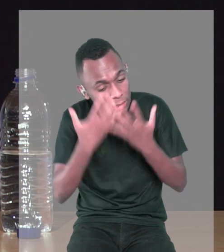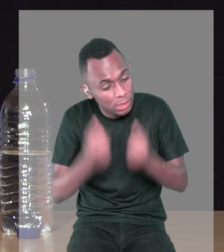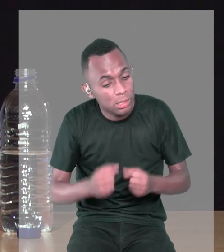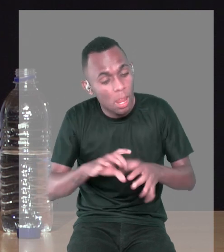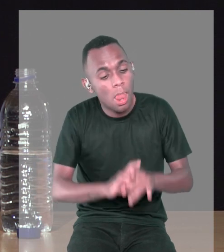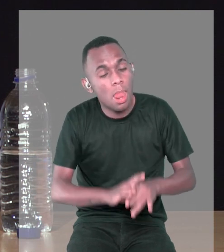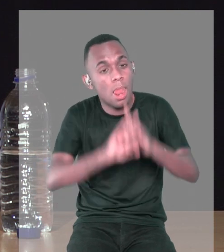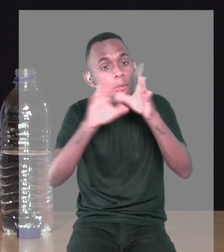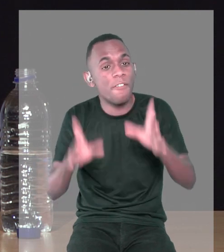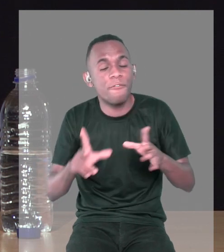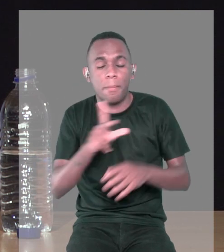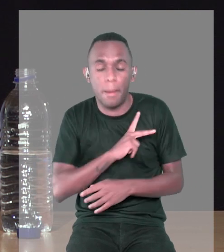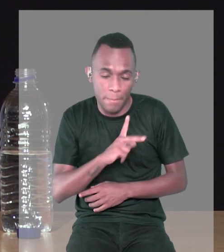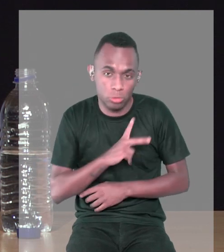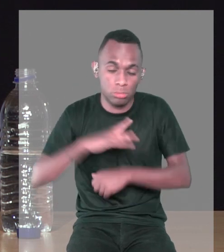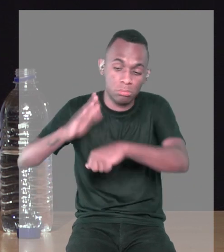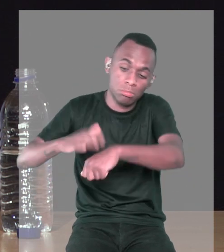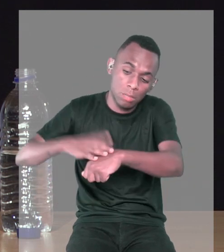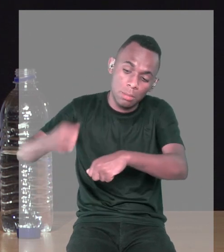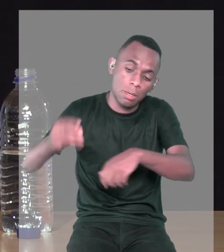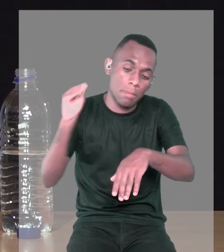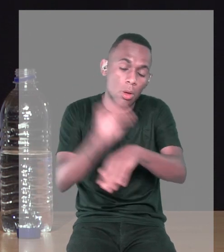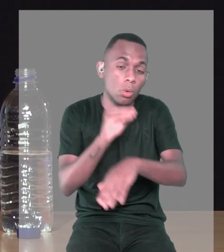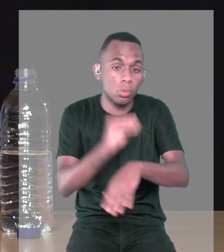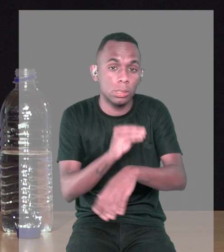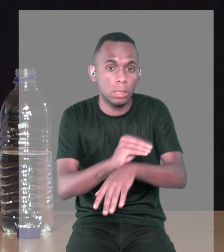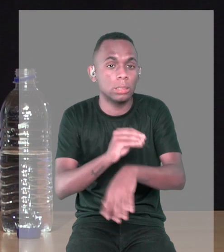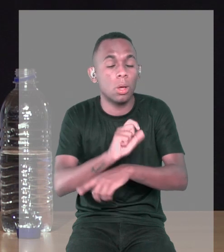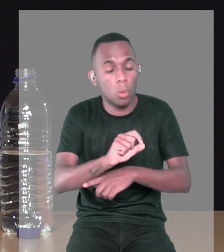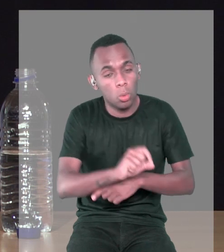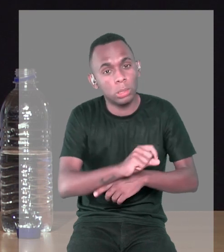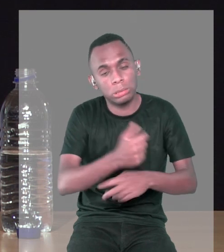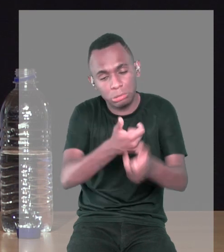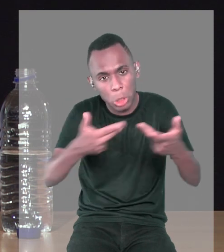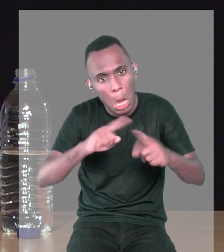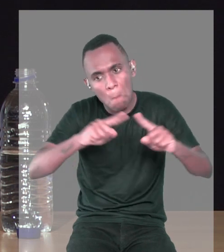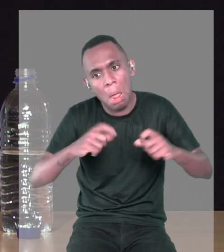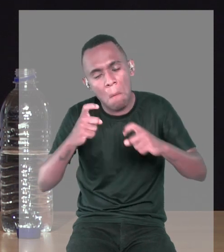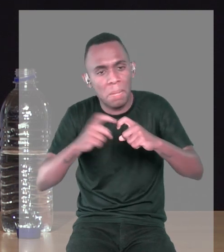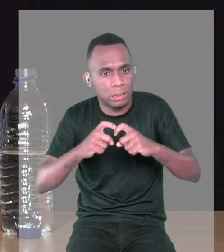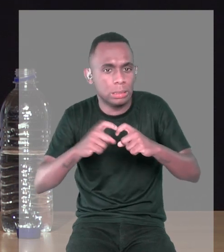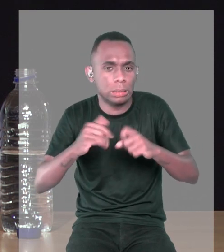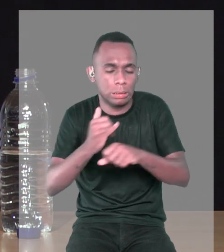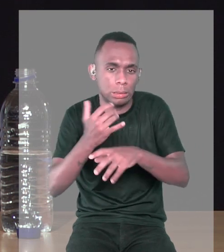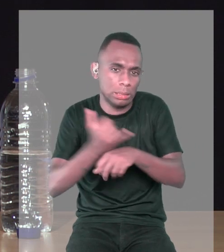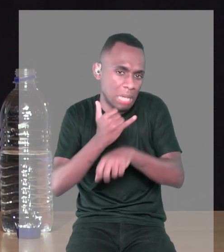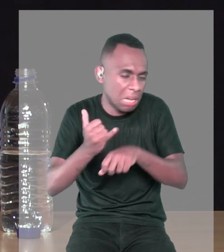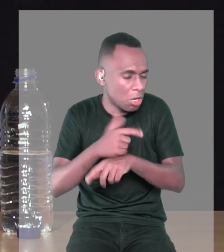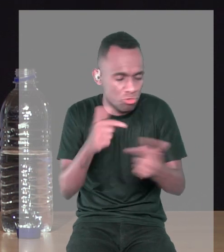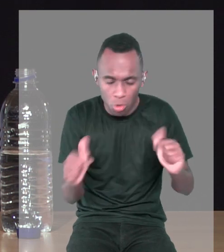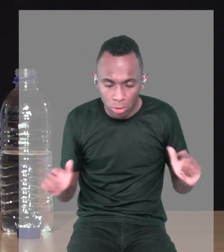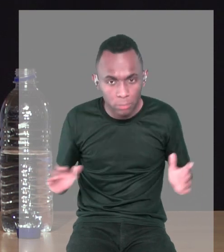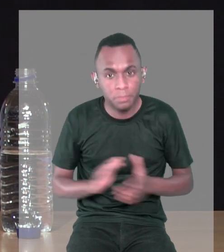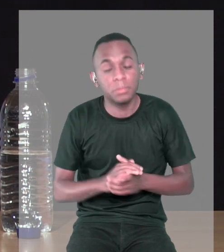defender a liberdade de sua relação íntima consigo para cuidar da aracnoidite sem se submeter à tecnomedicina,